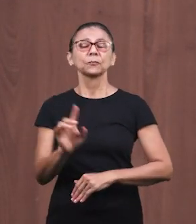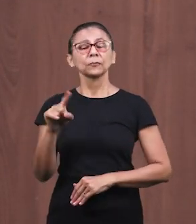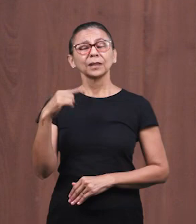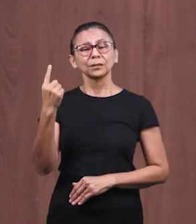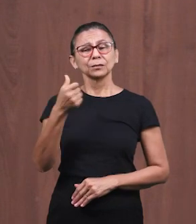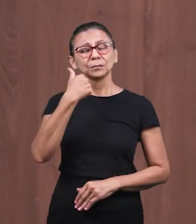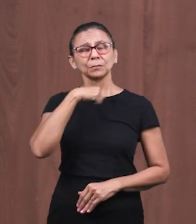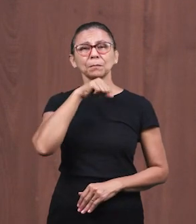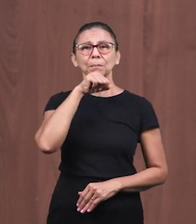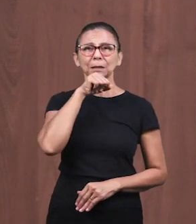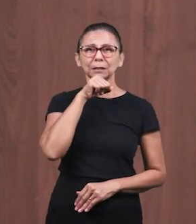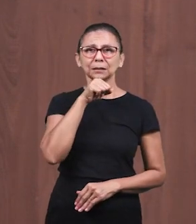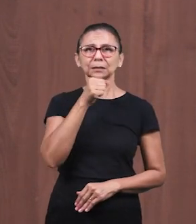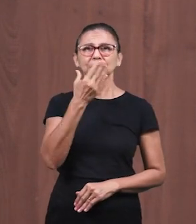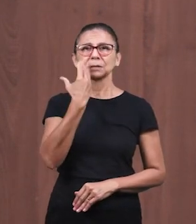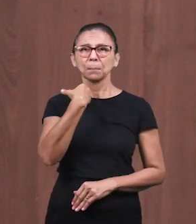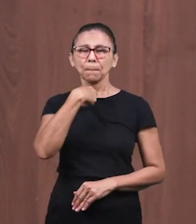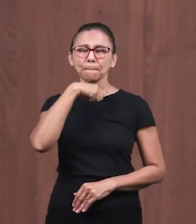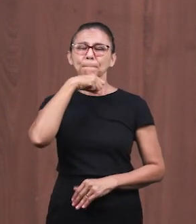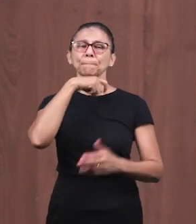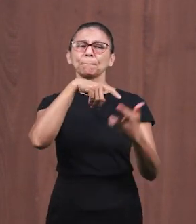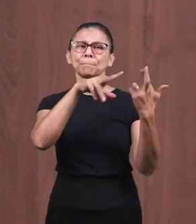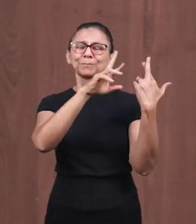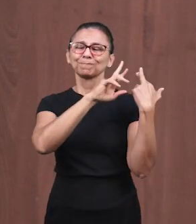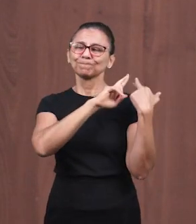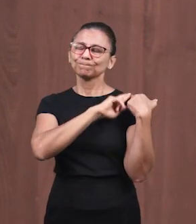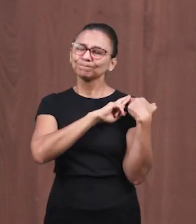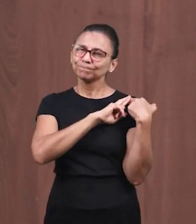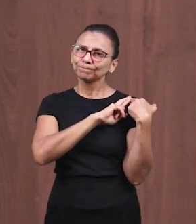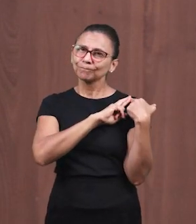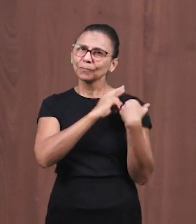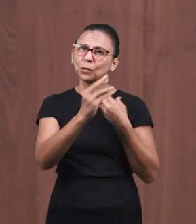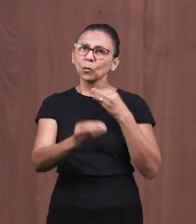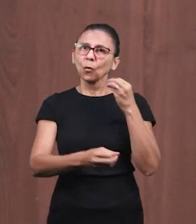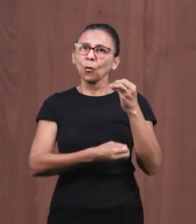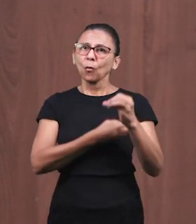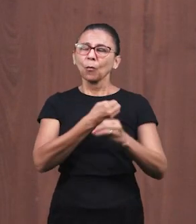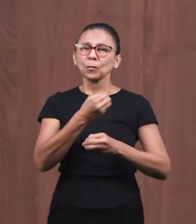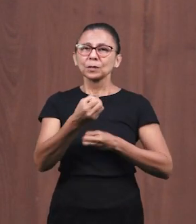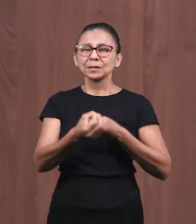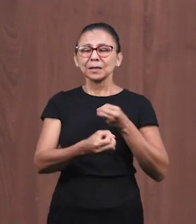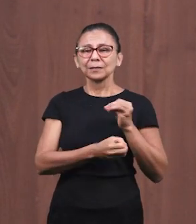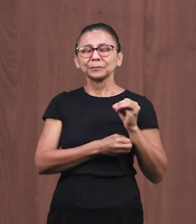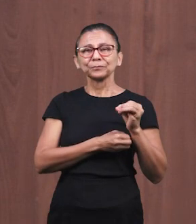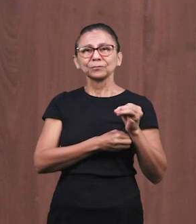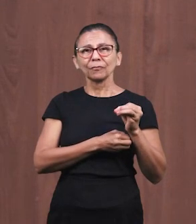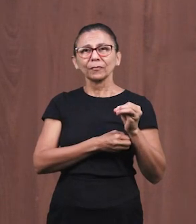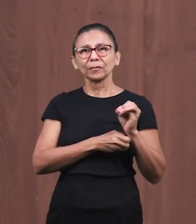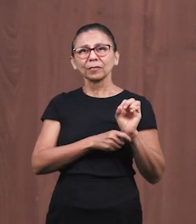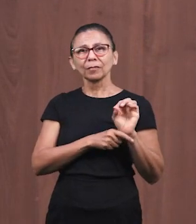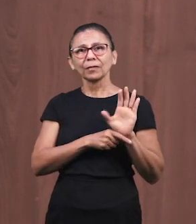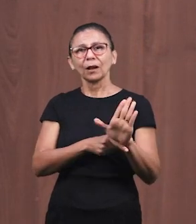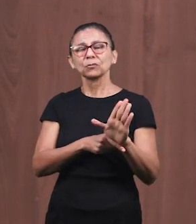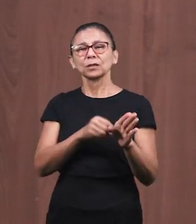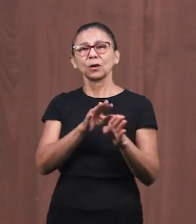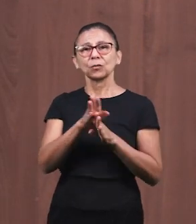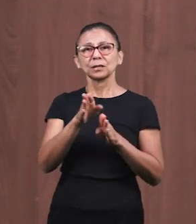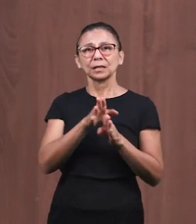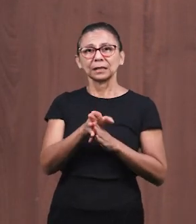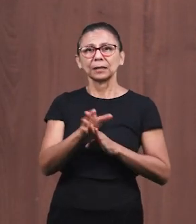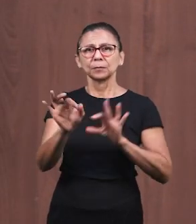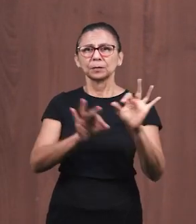nós, mães, pais e responsáveis, podemos instruí-los a organizar uma rotina de